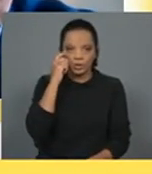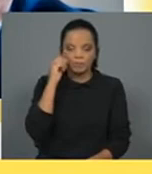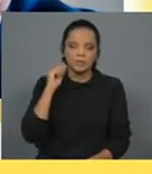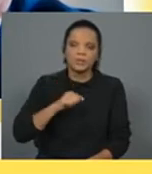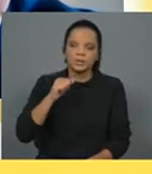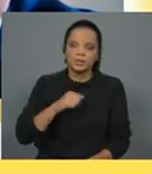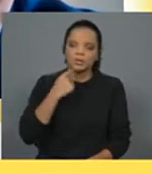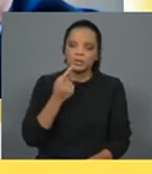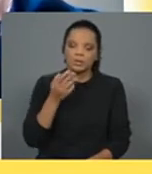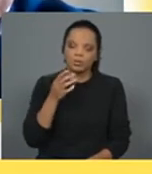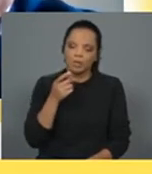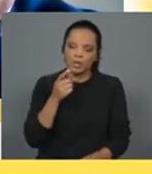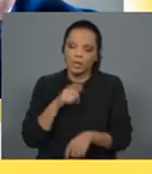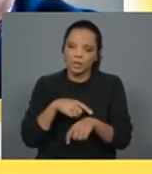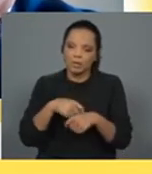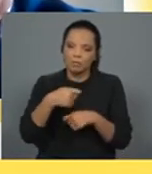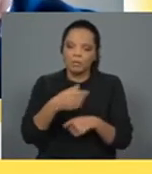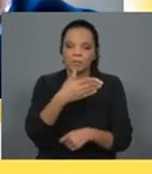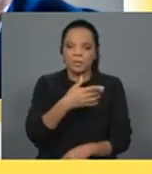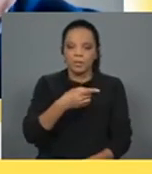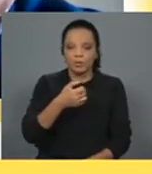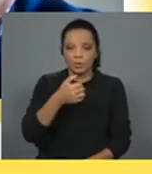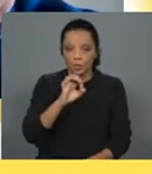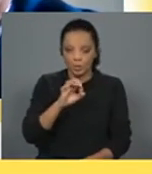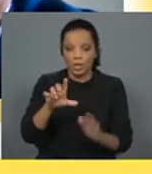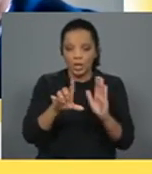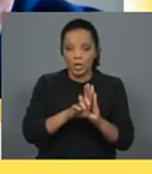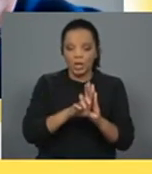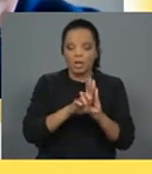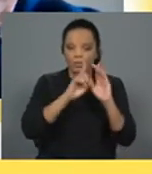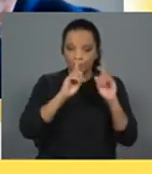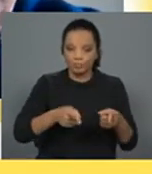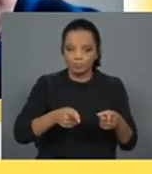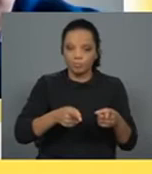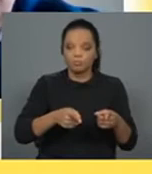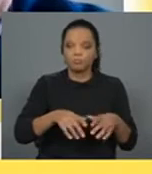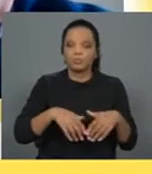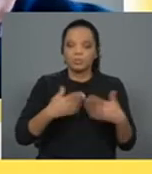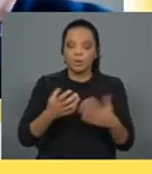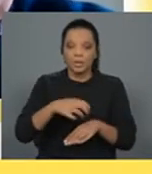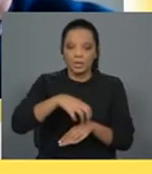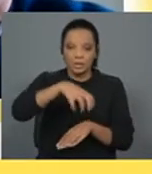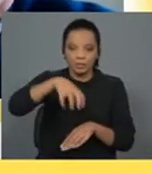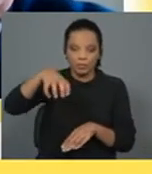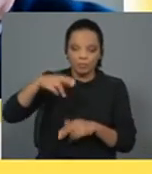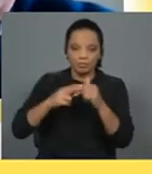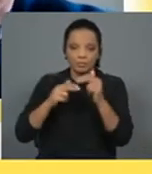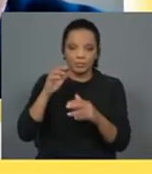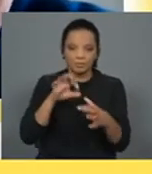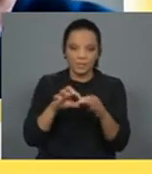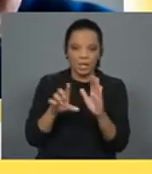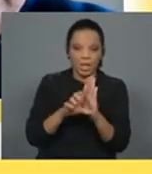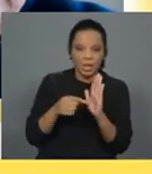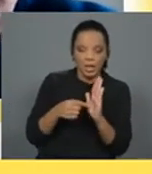da legislação e a sua aplicação. Em 1958 saiu a legislação e, portanto, edifícios construídos de acordo com esta